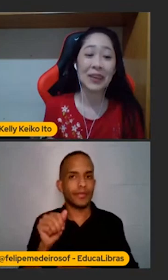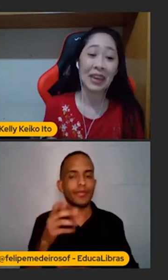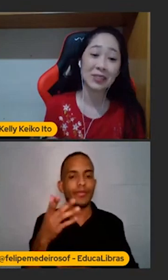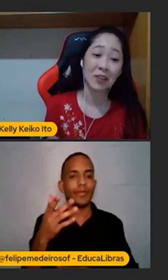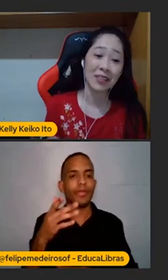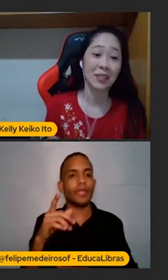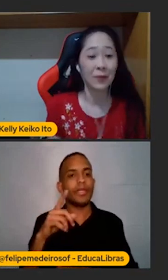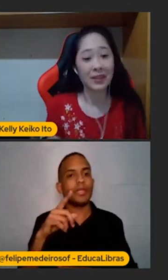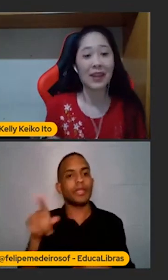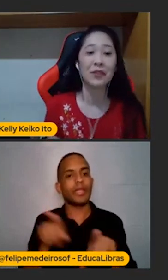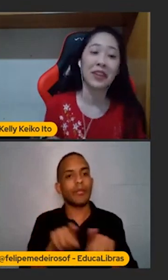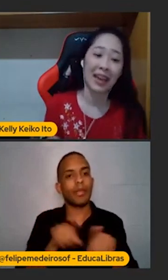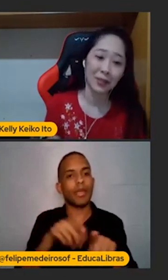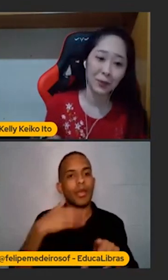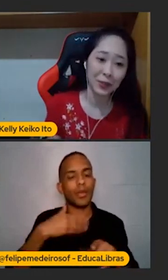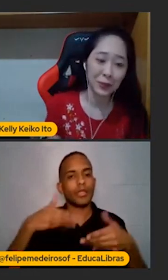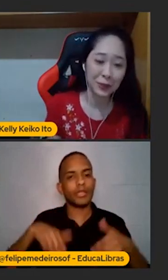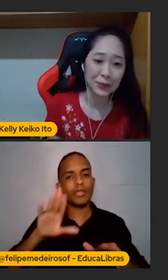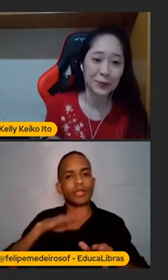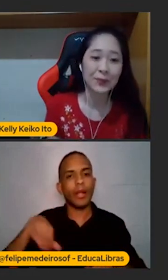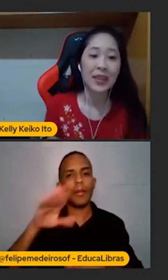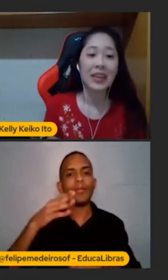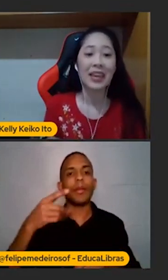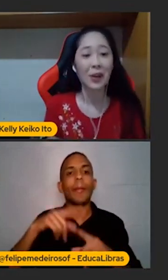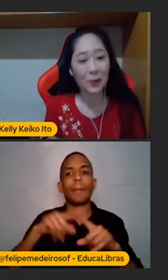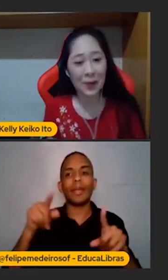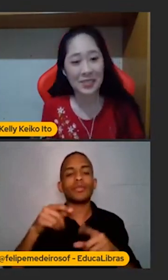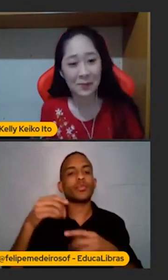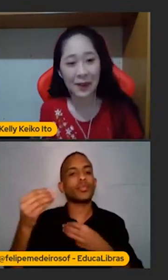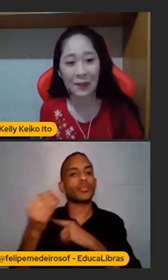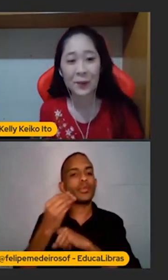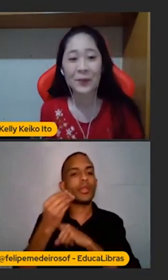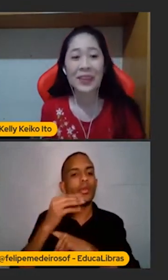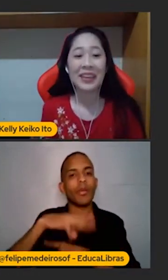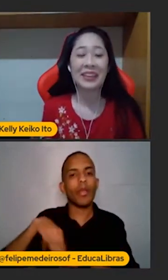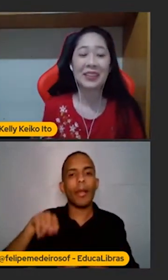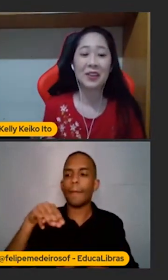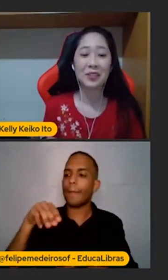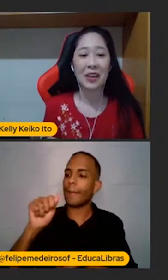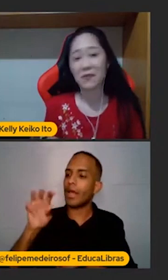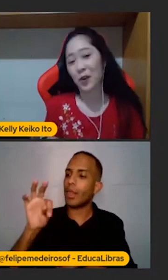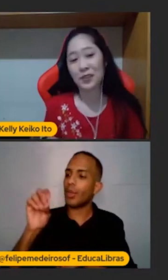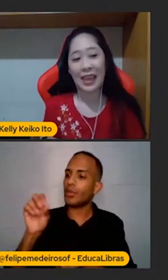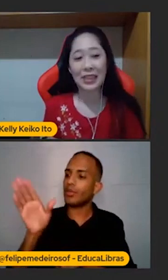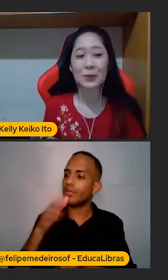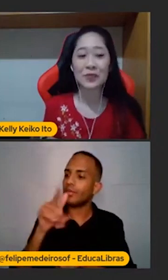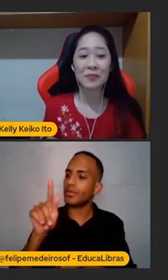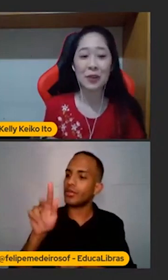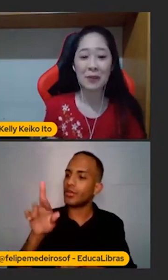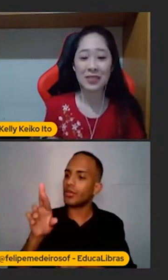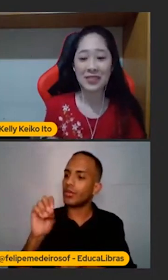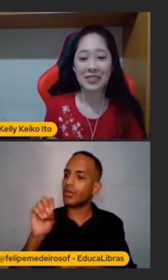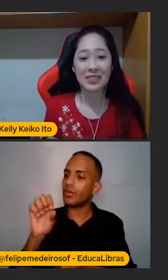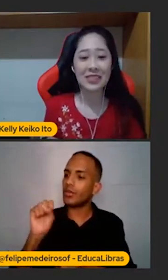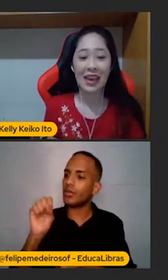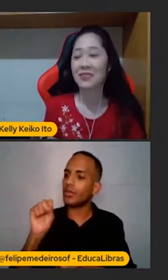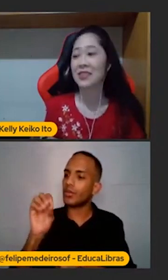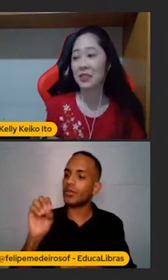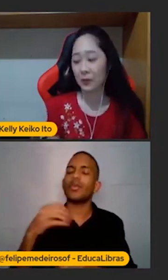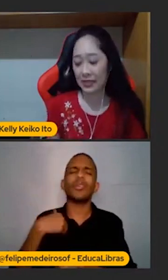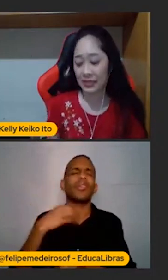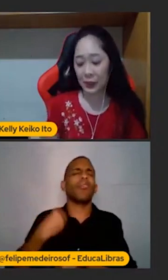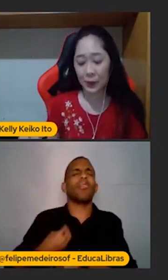a gente eu peguei e só que eu nasci no Paraná foi criada no Mato Grosso e agora eu moro em São Paulo Então já rodei morei